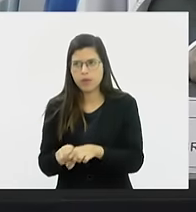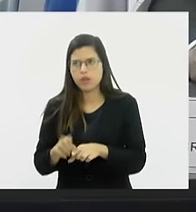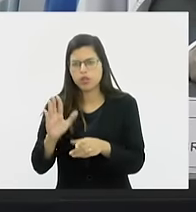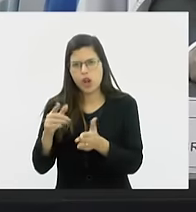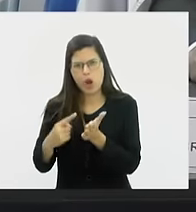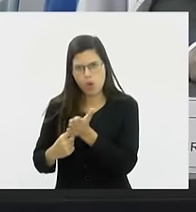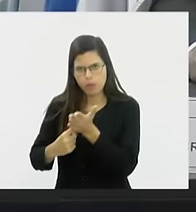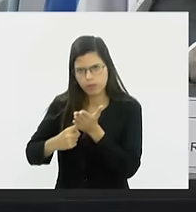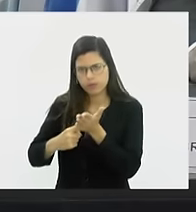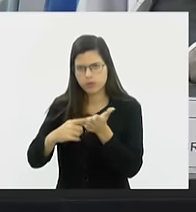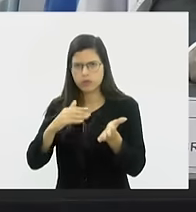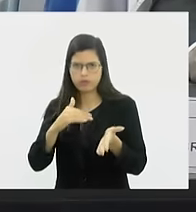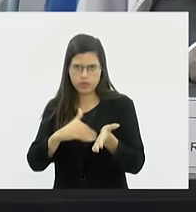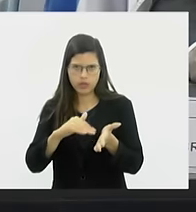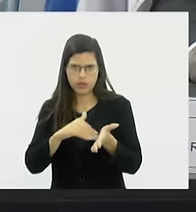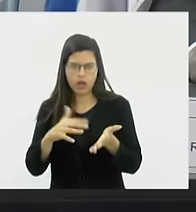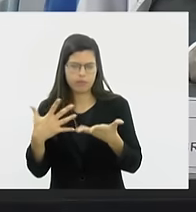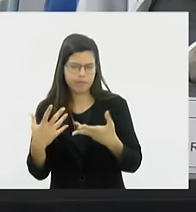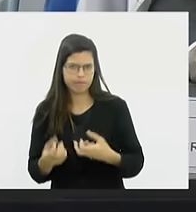pelo subsecretário,